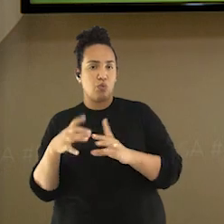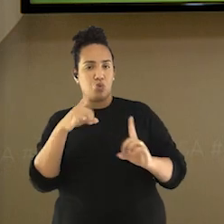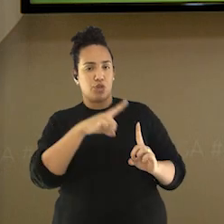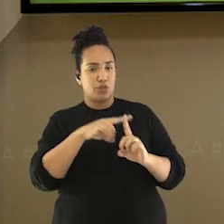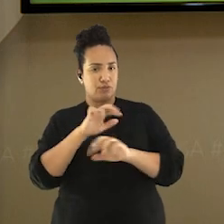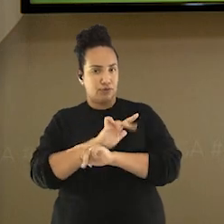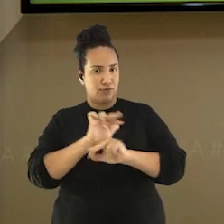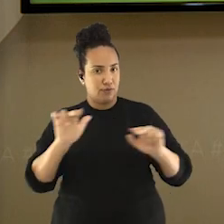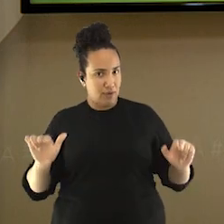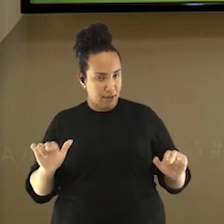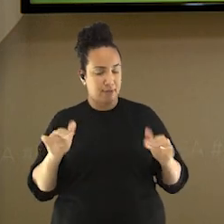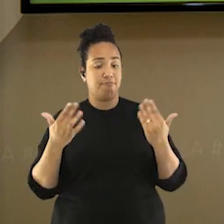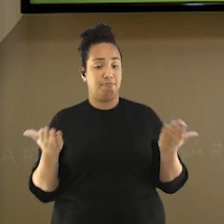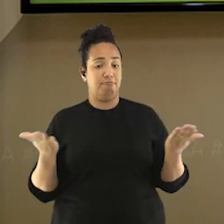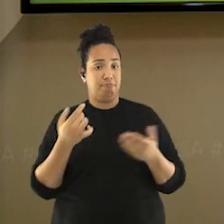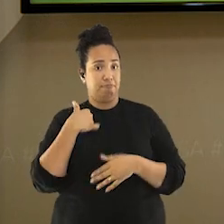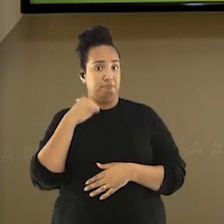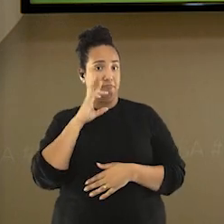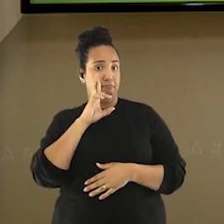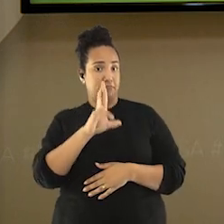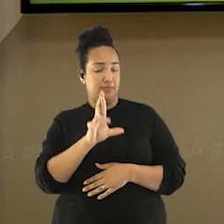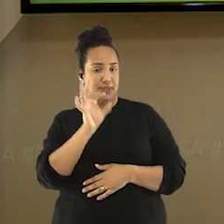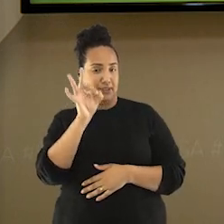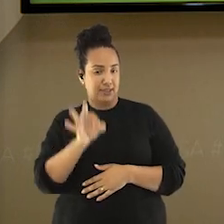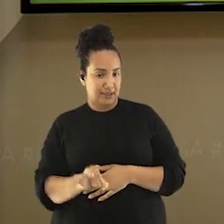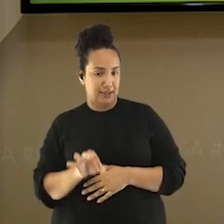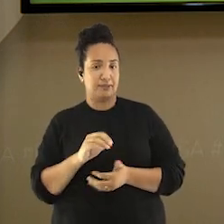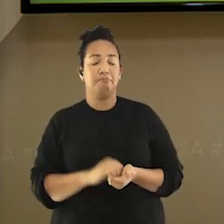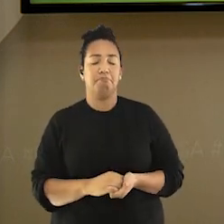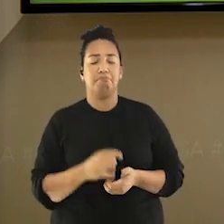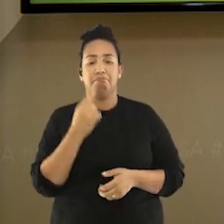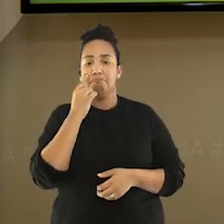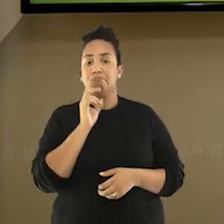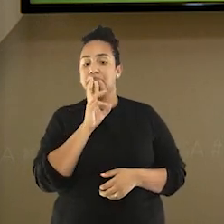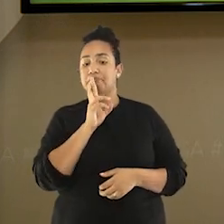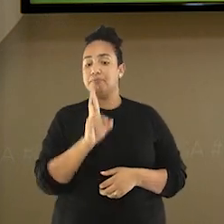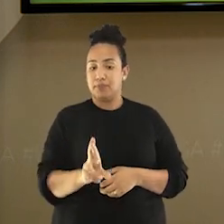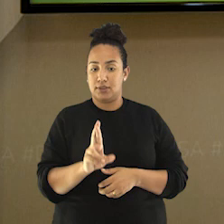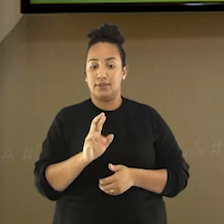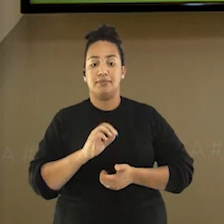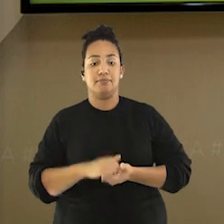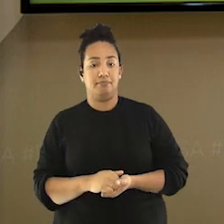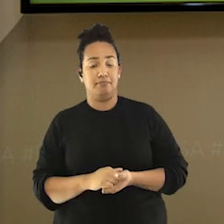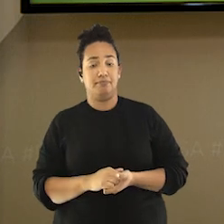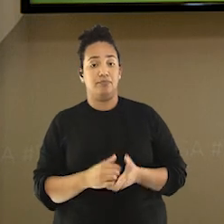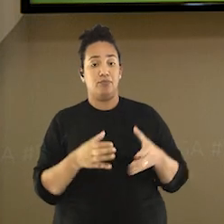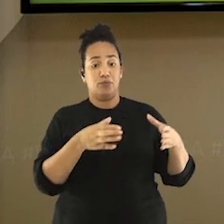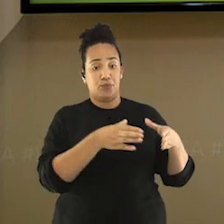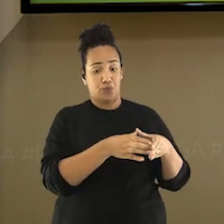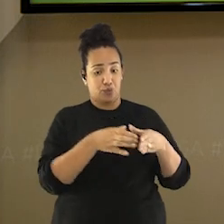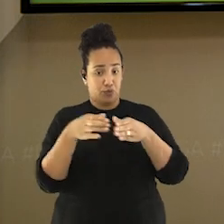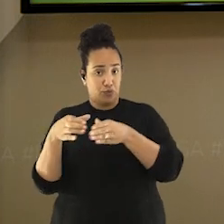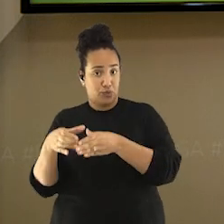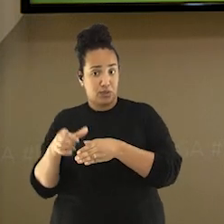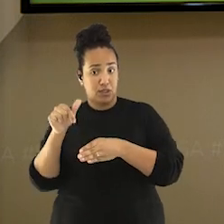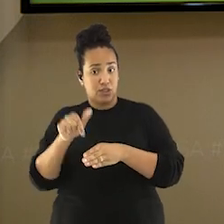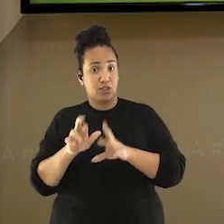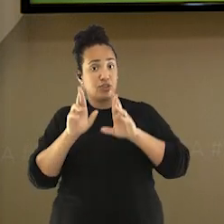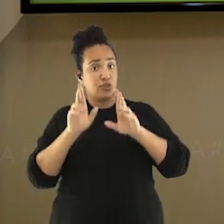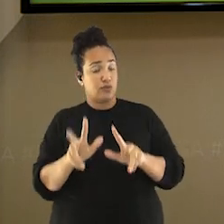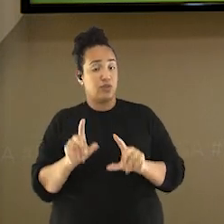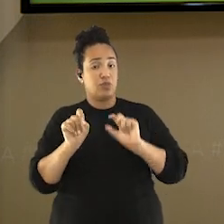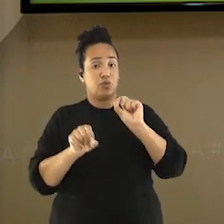artrópodes? Vamos à correção? Nossa resposta ficou assim: as principais diferenças entre os artrópodes são sua divisão